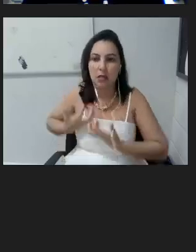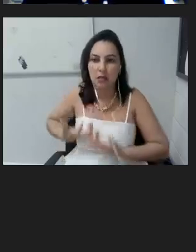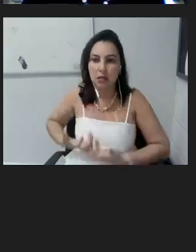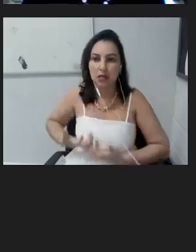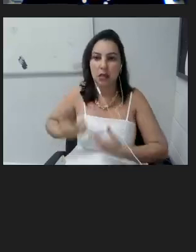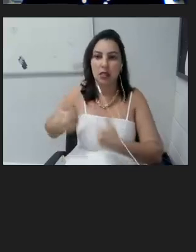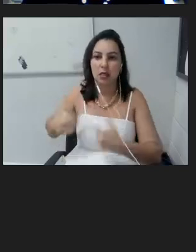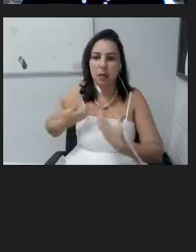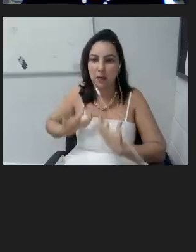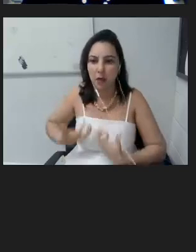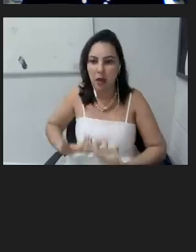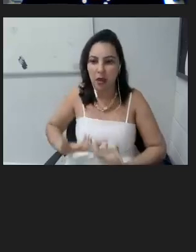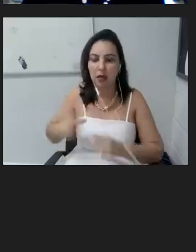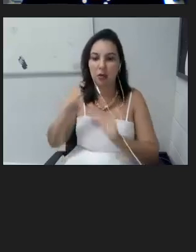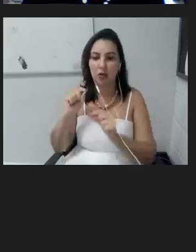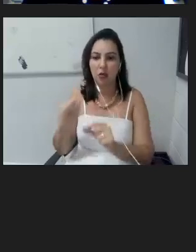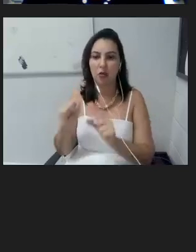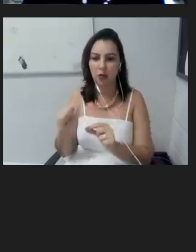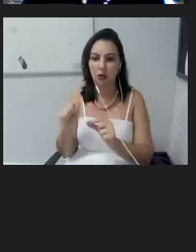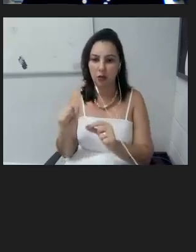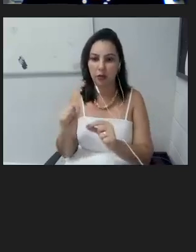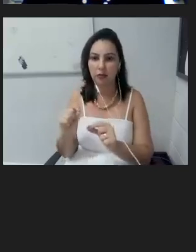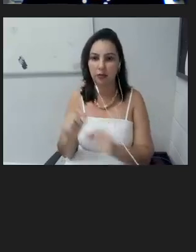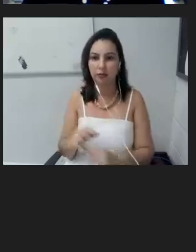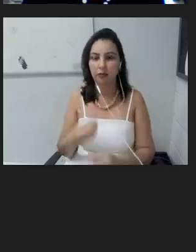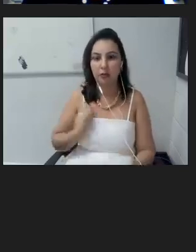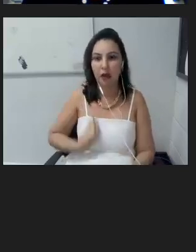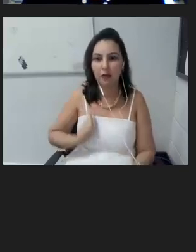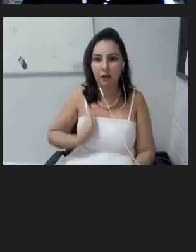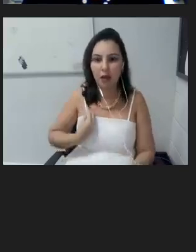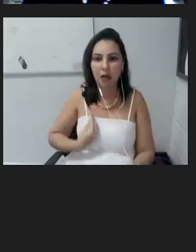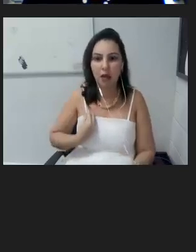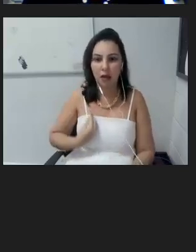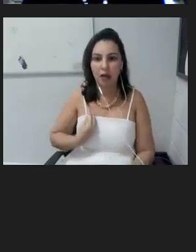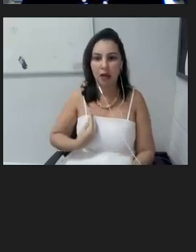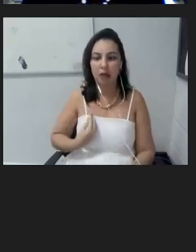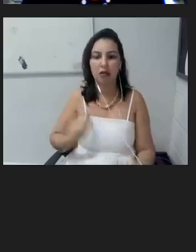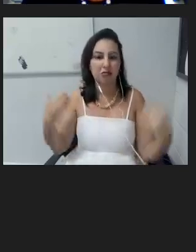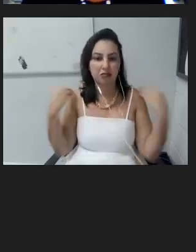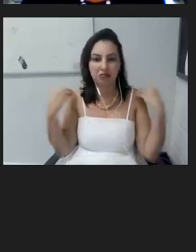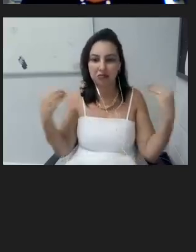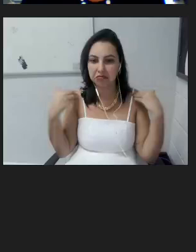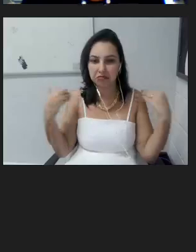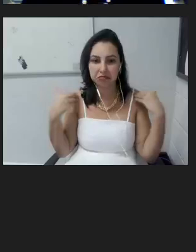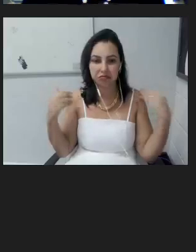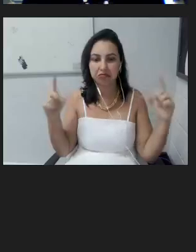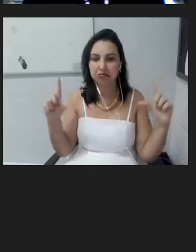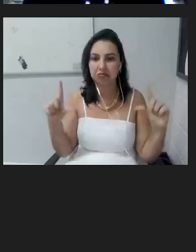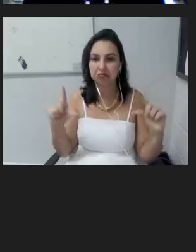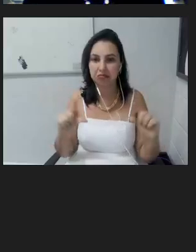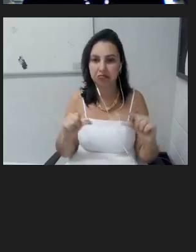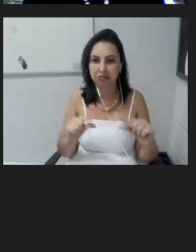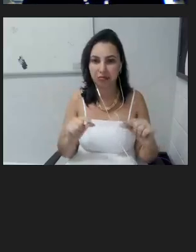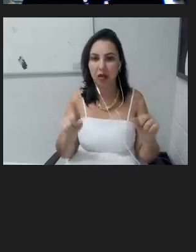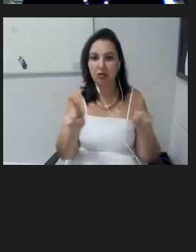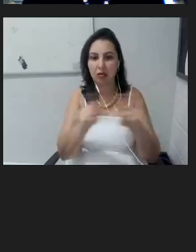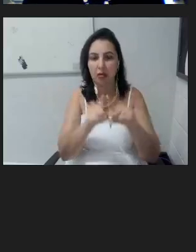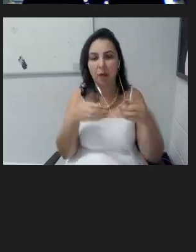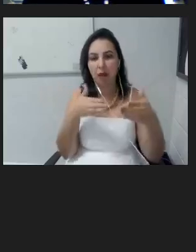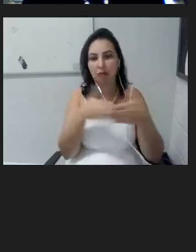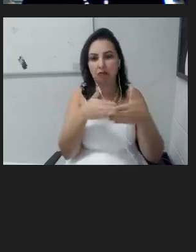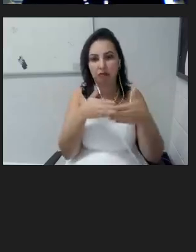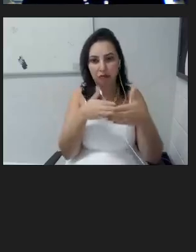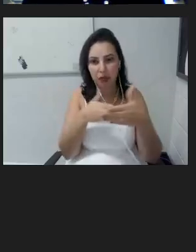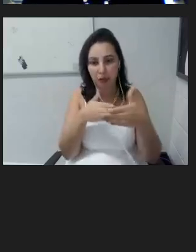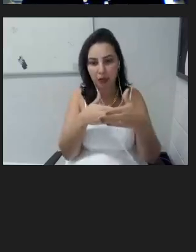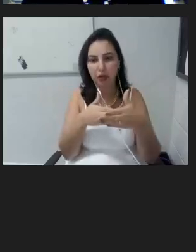as atividades da vida diária, atividade física, elas estão aqui comprometidas, e